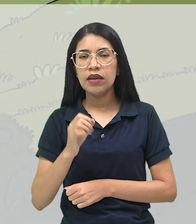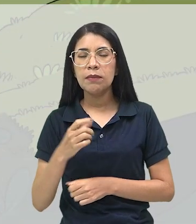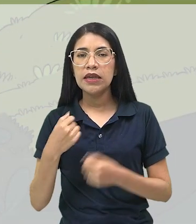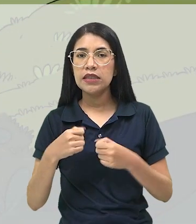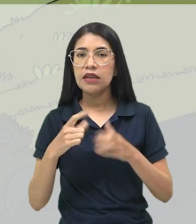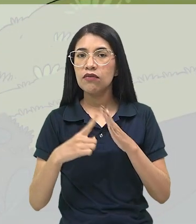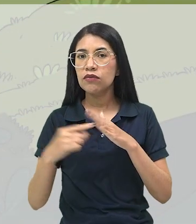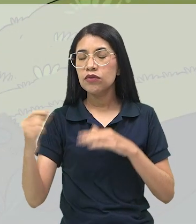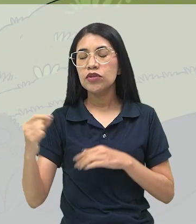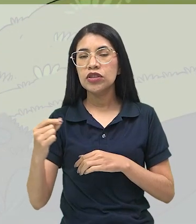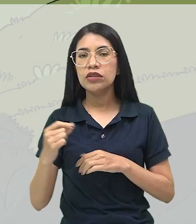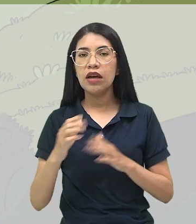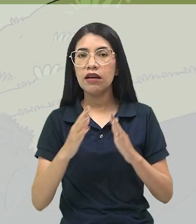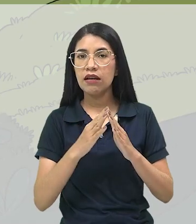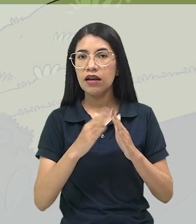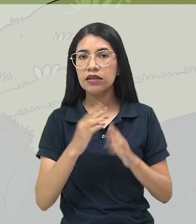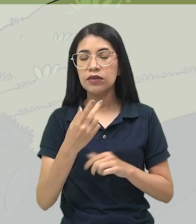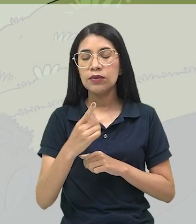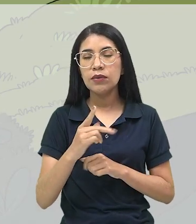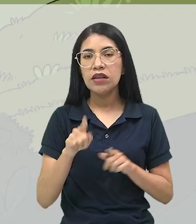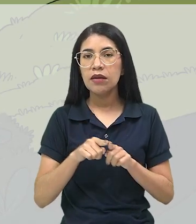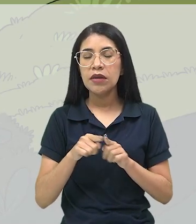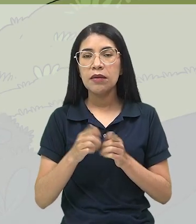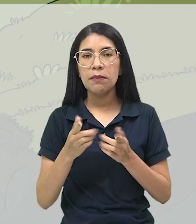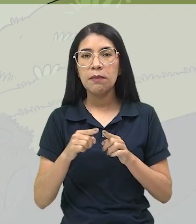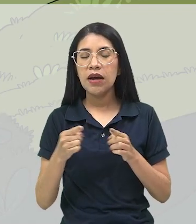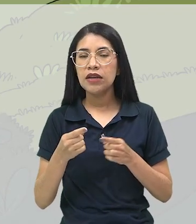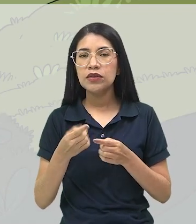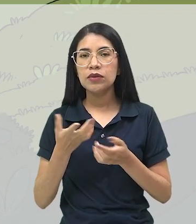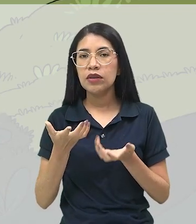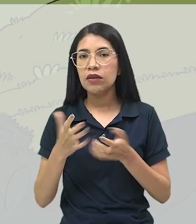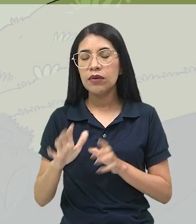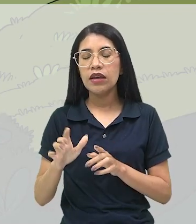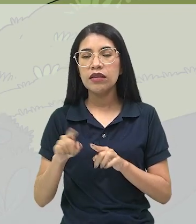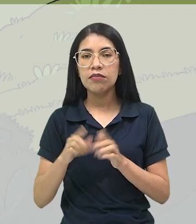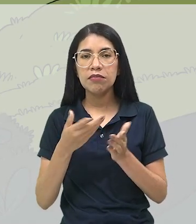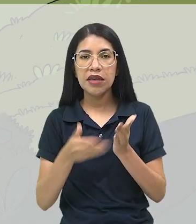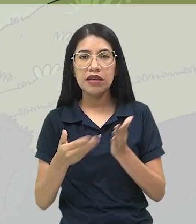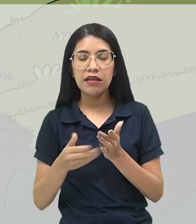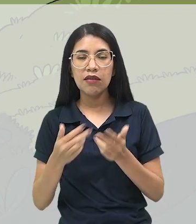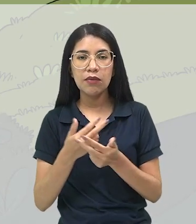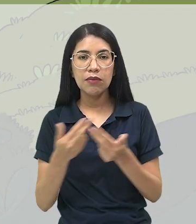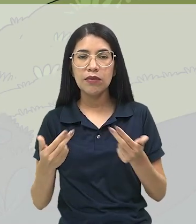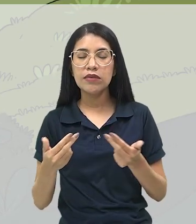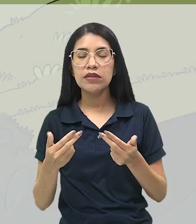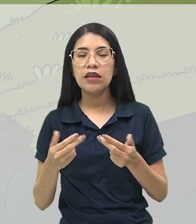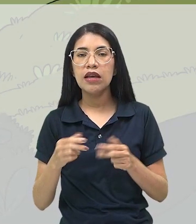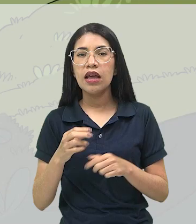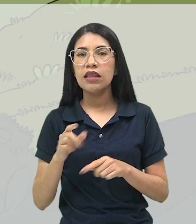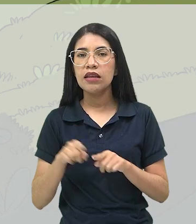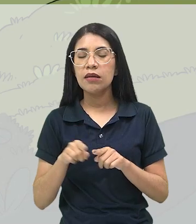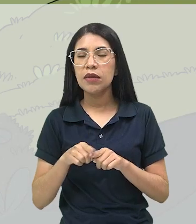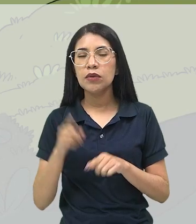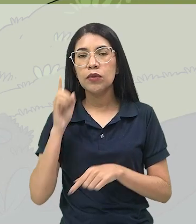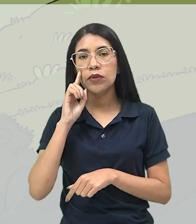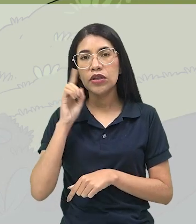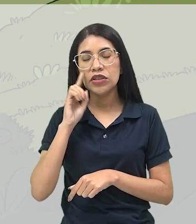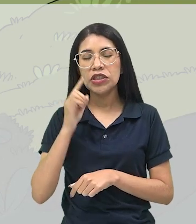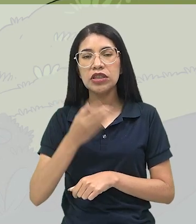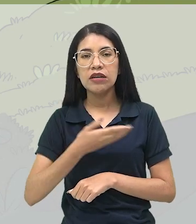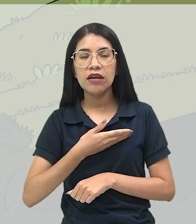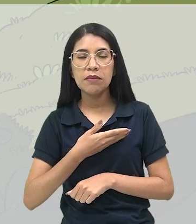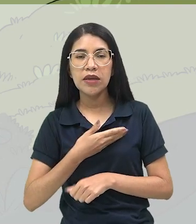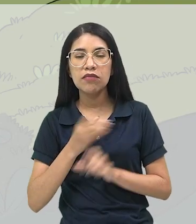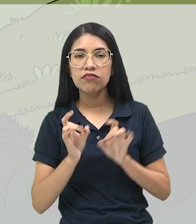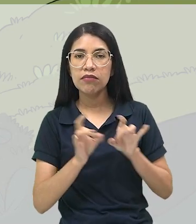do local onde você mora, contra sua própria vontade e perder todas as suas coisas? Rotina, amigos